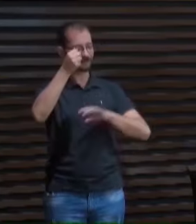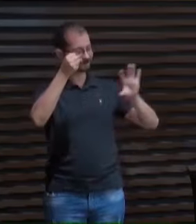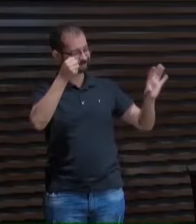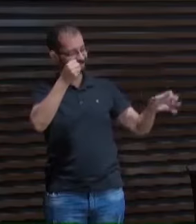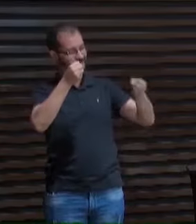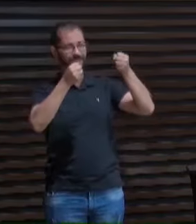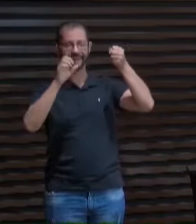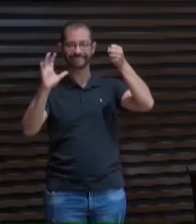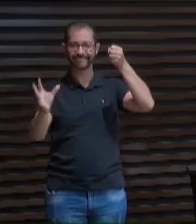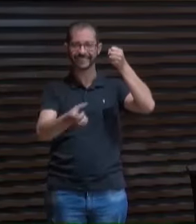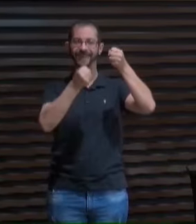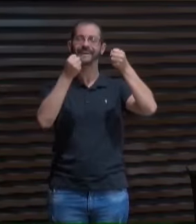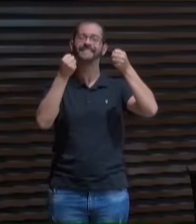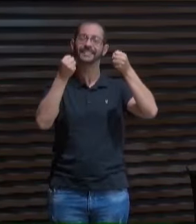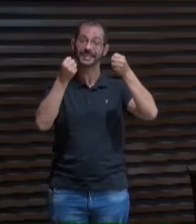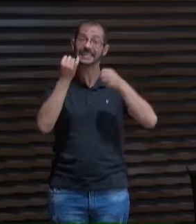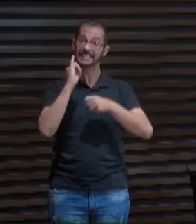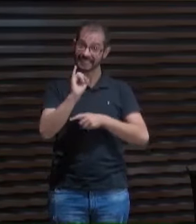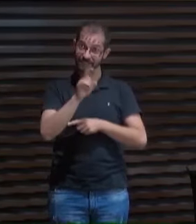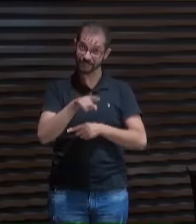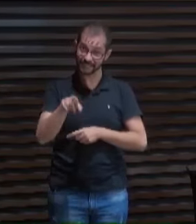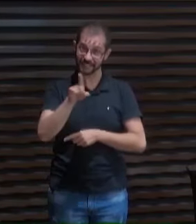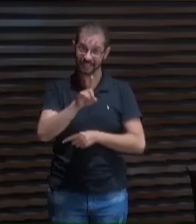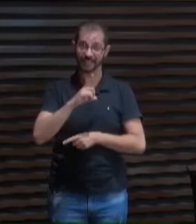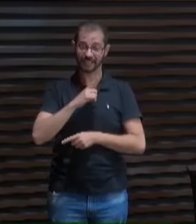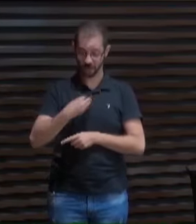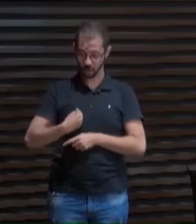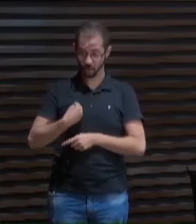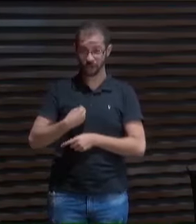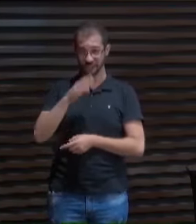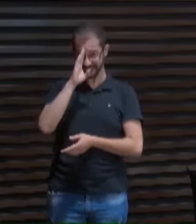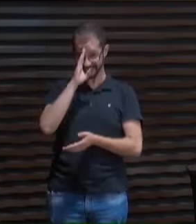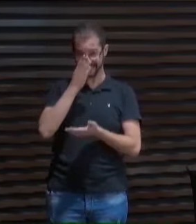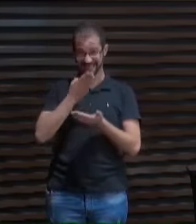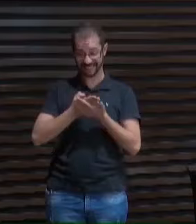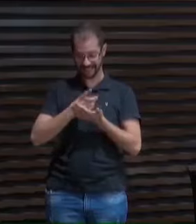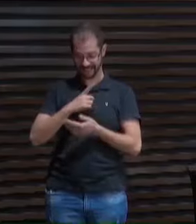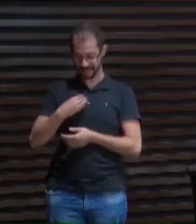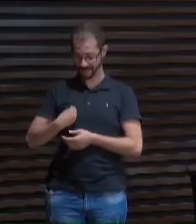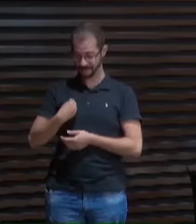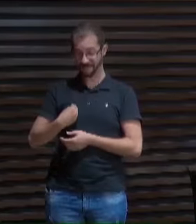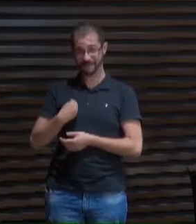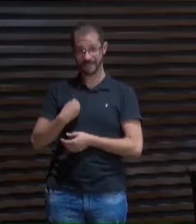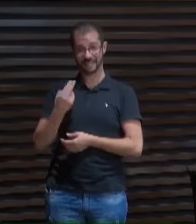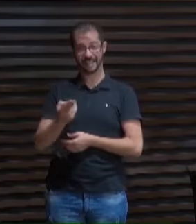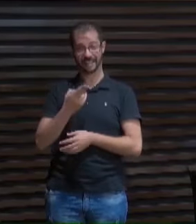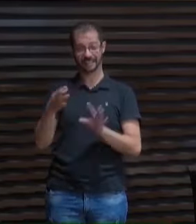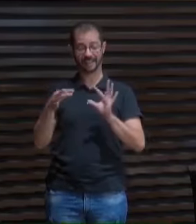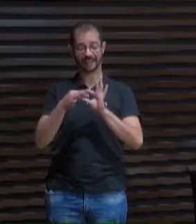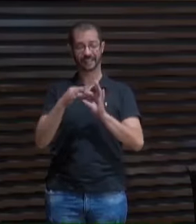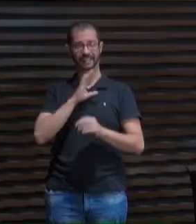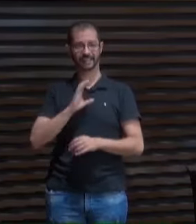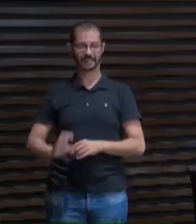você está hoje aqui e convicto de que você tenha a vida eterna em Cristo Jesus é porque ele revelou que você tinha